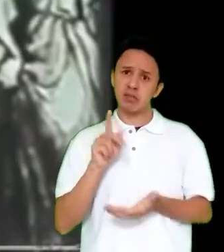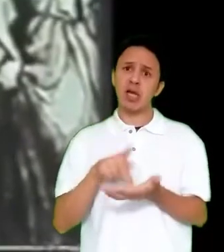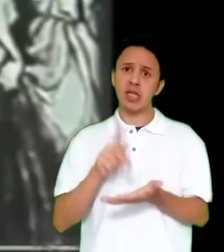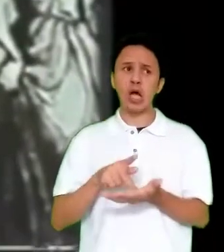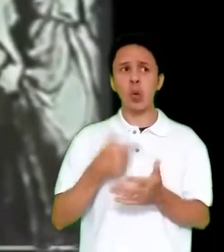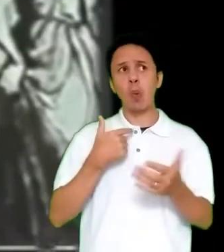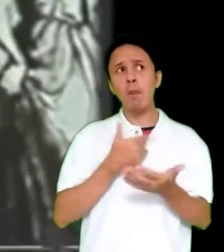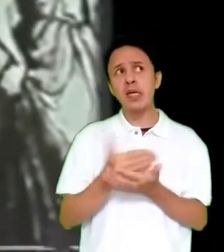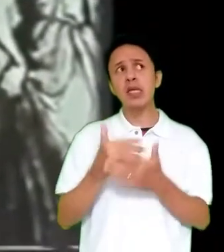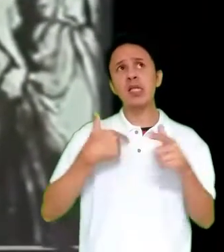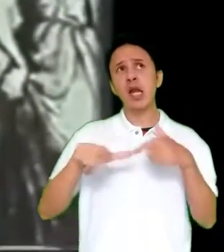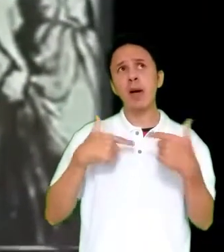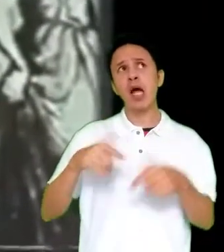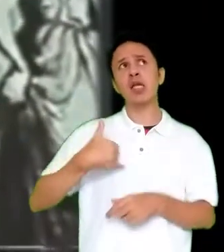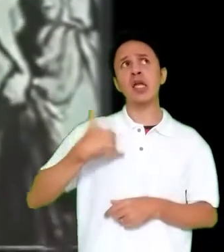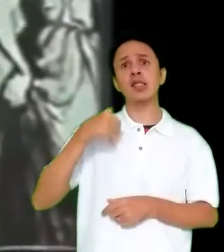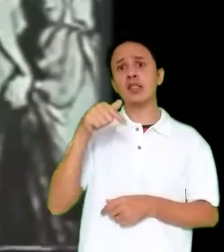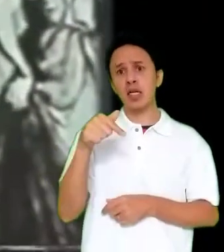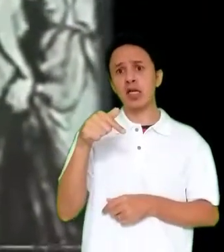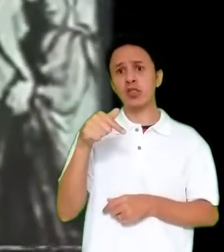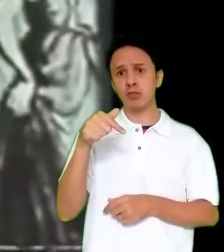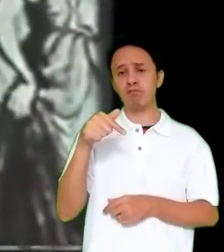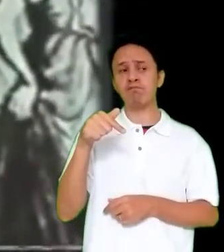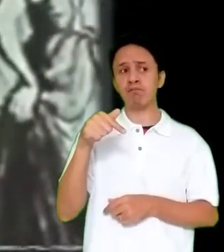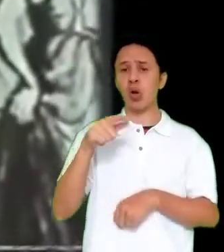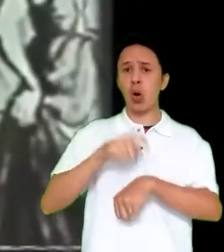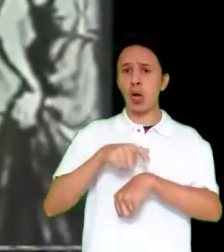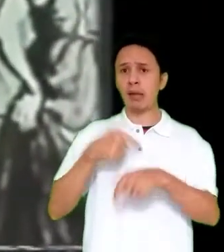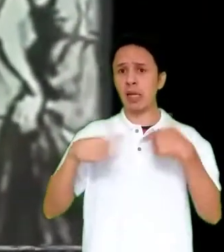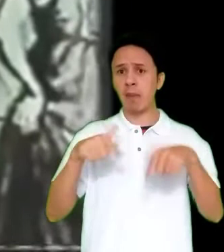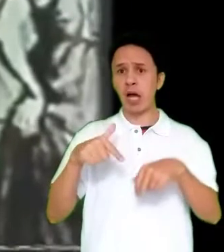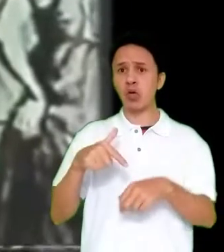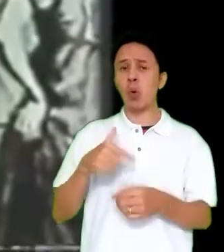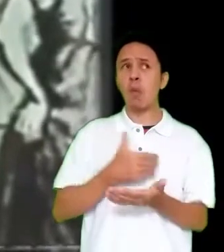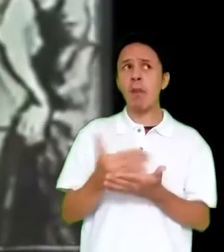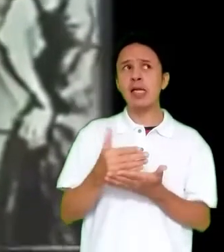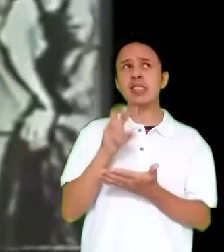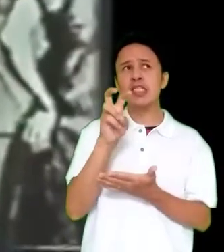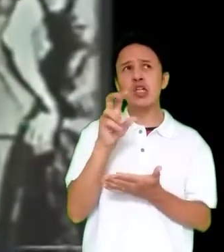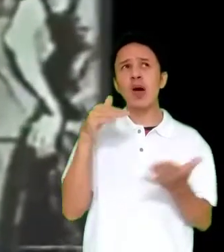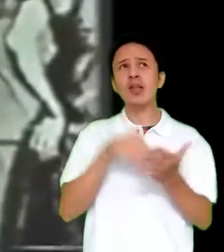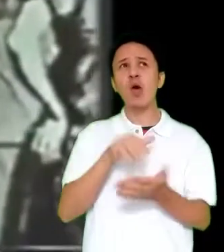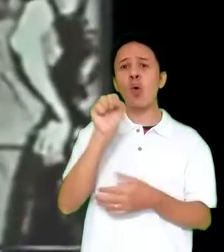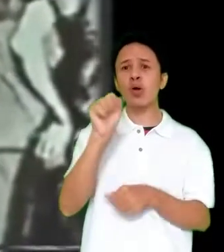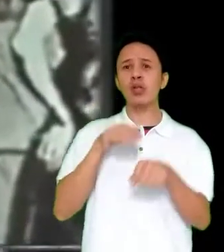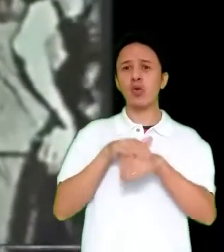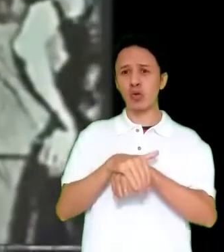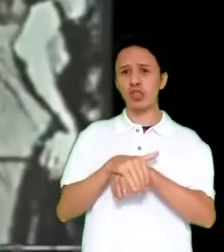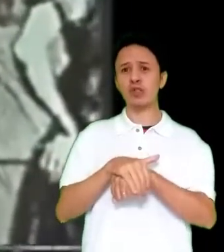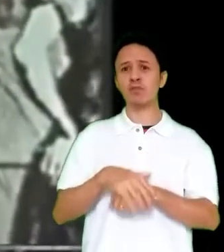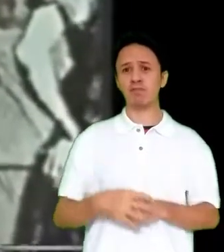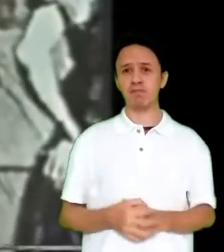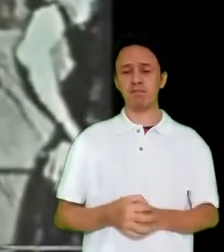Sim, senhor. Comecei a trabalhar na tecelagem quando tinha 7 anos. Meu horário de trabalho é das 5 da manhã até